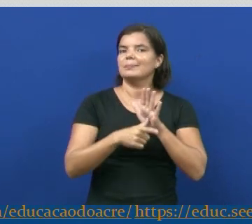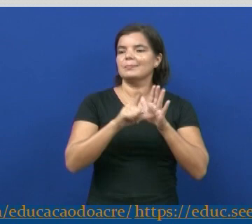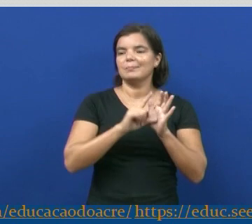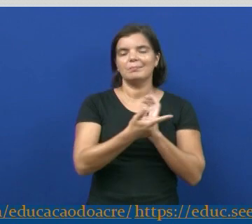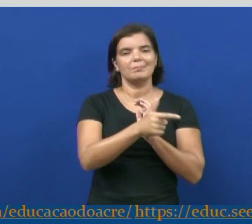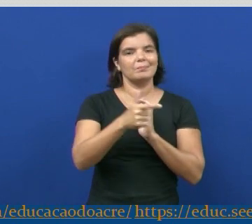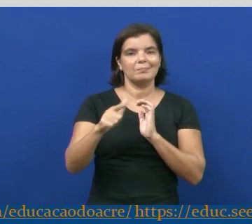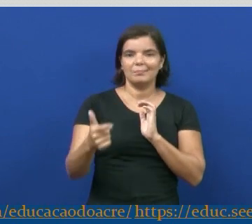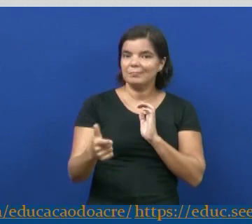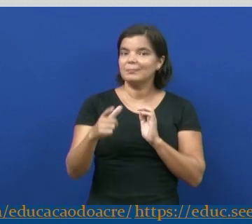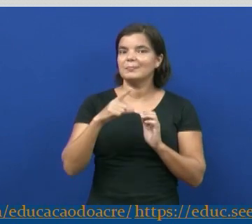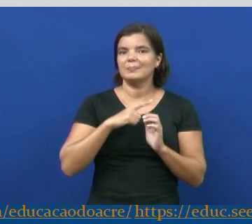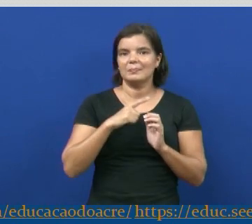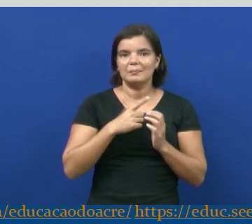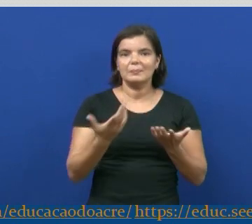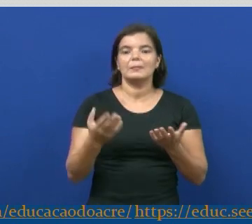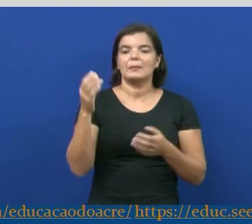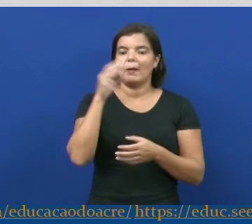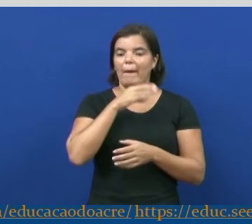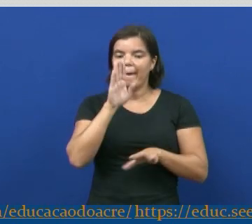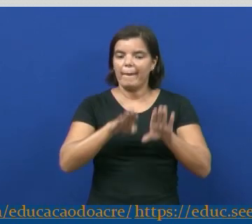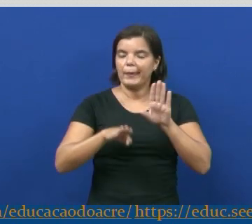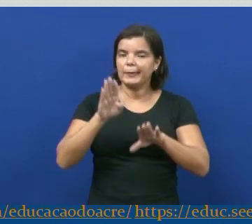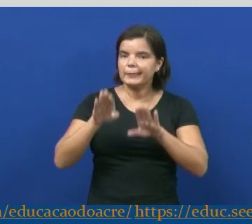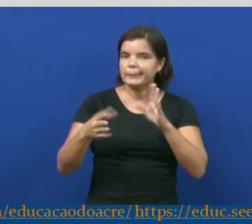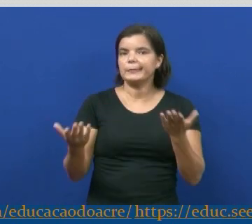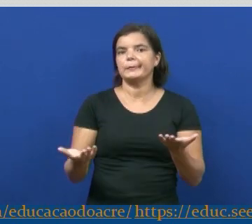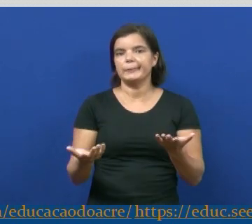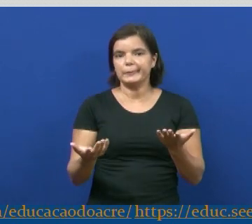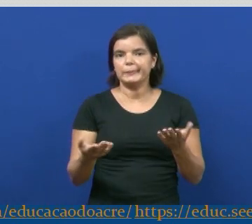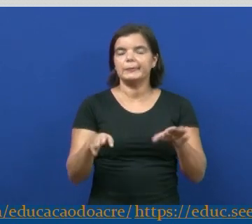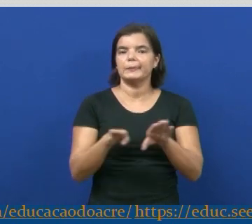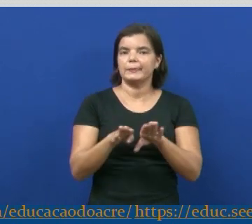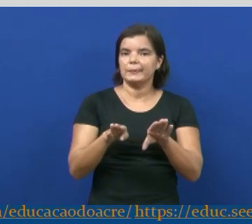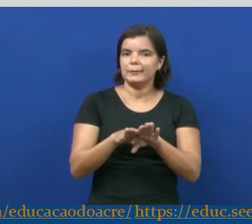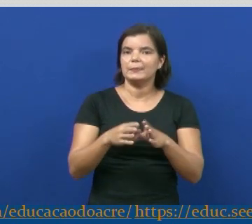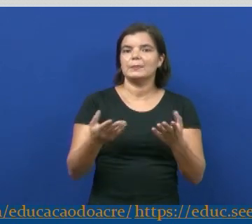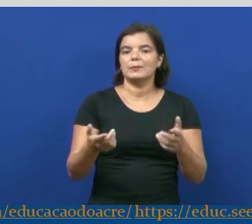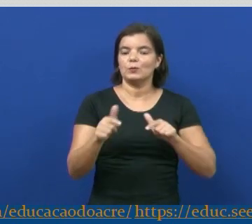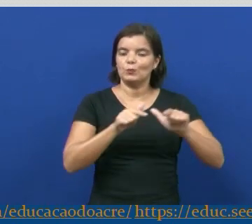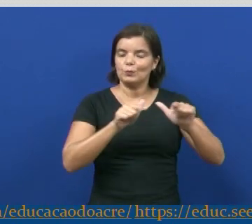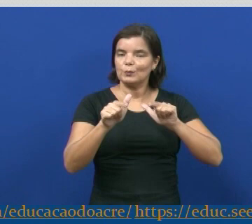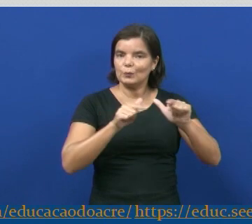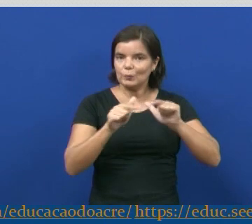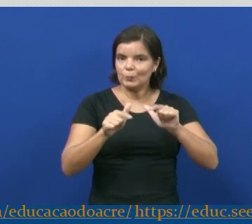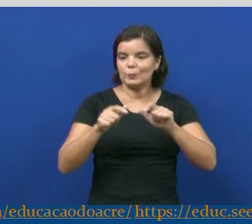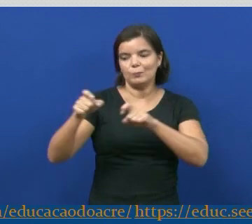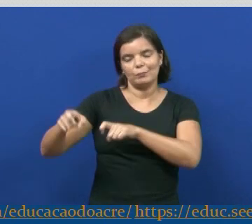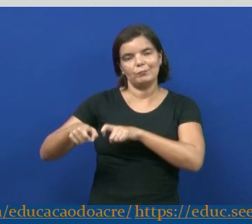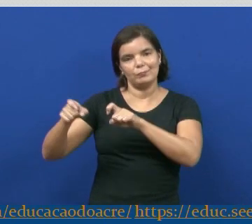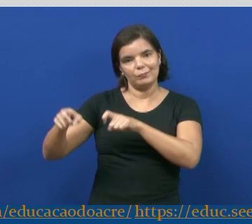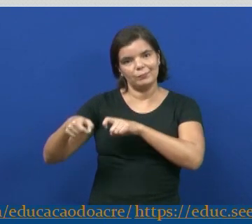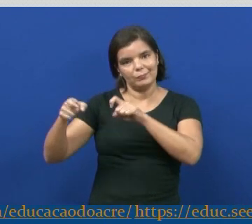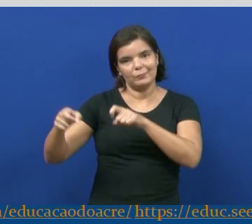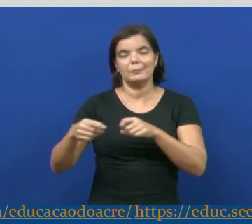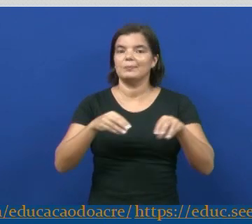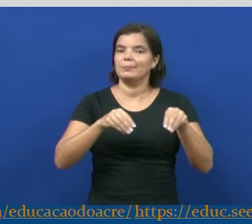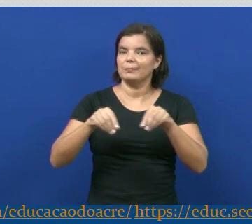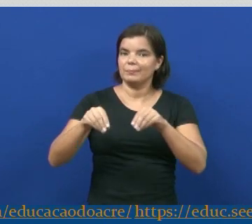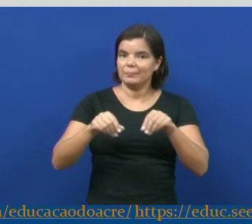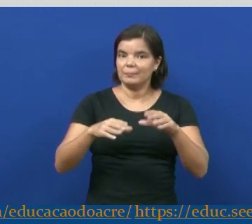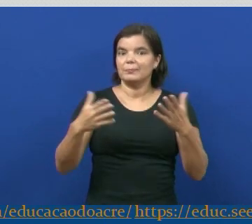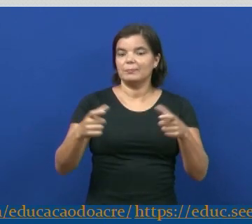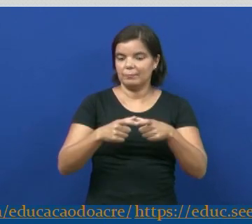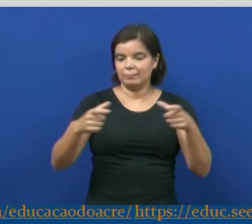anteriormente, não vai ter trabalho, então vão ficar, na maioria das vezes, à mercê, né, de trabalhos no campo pelos detentores de terra,